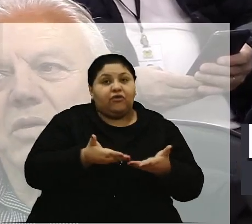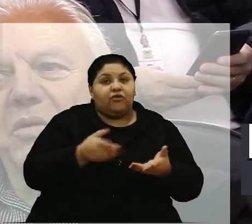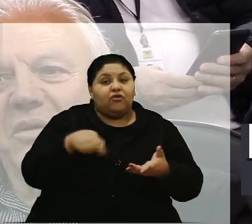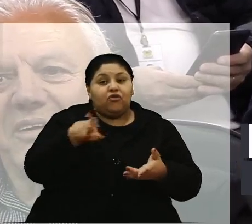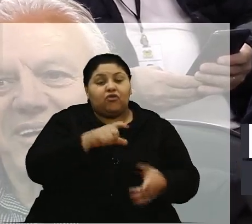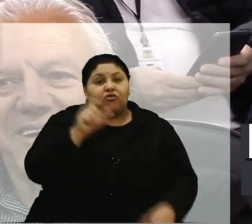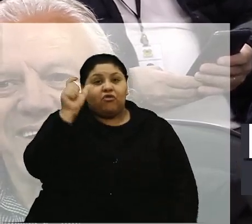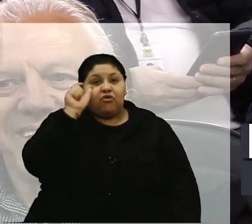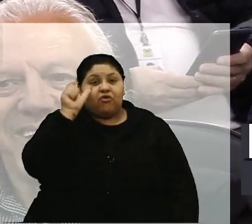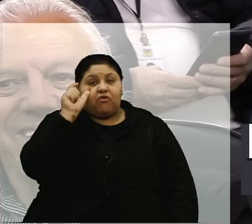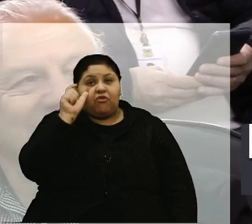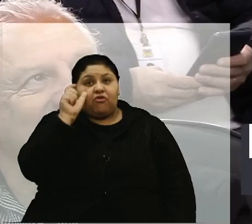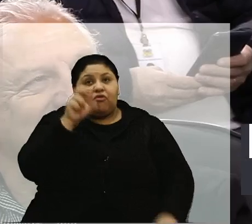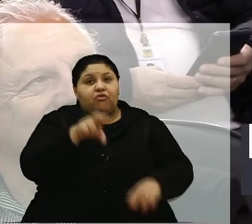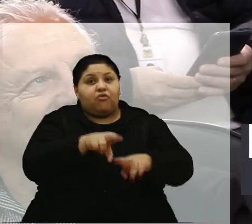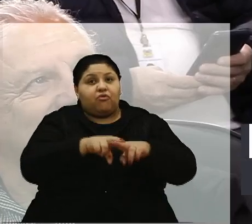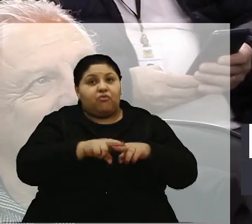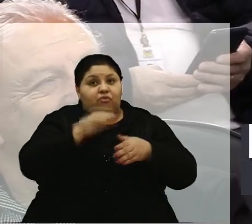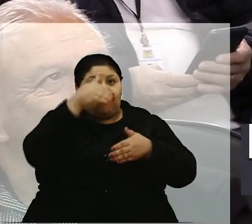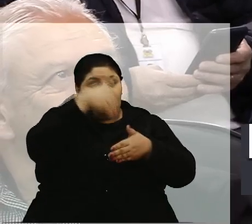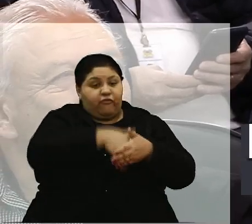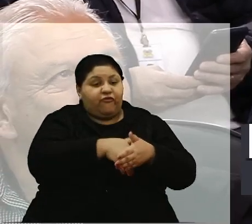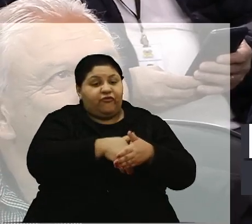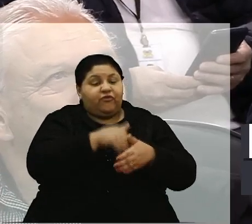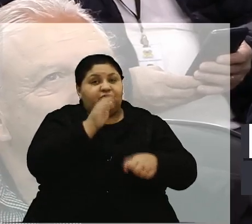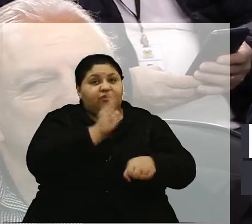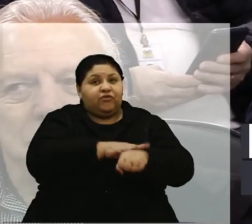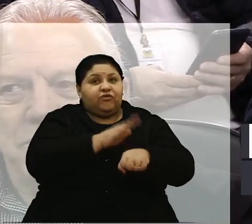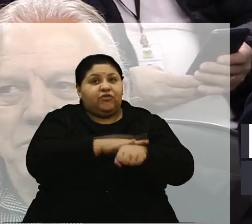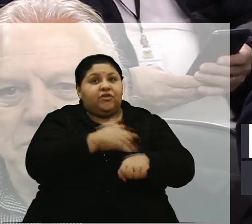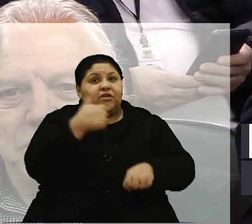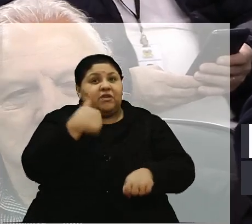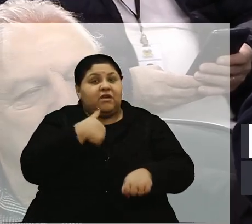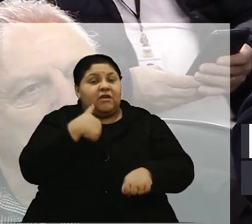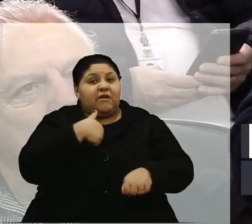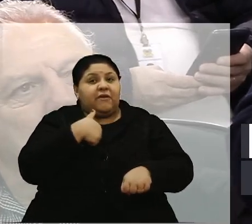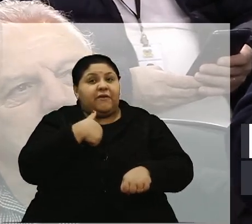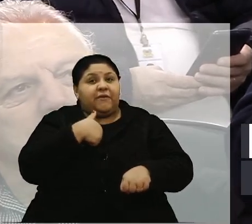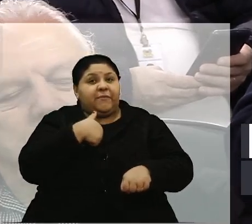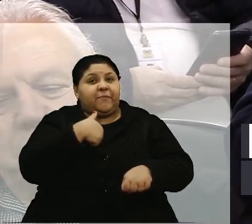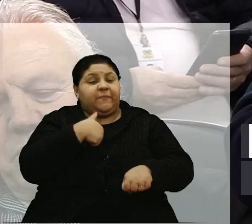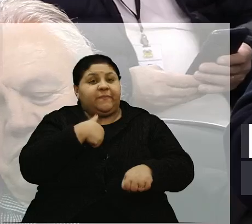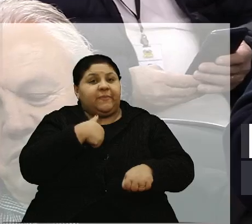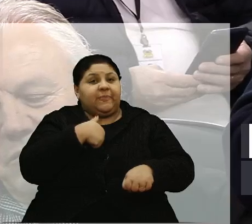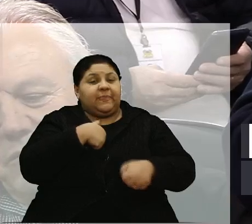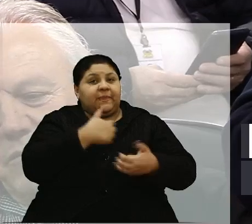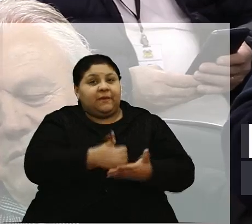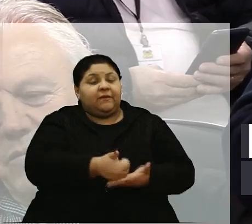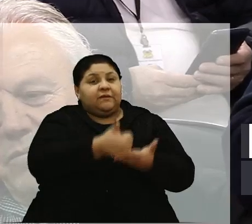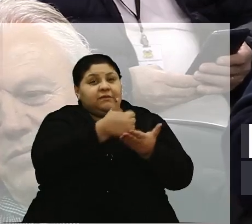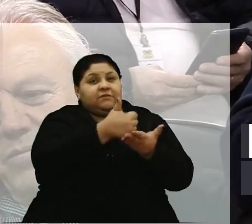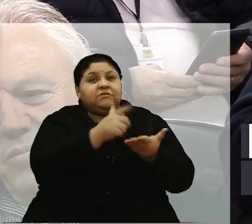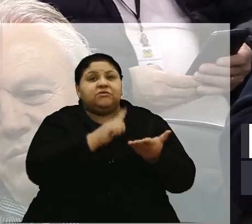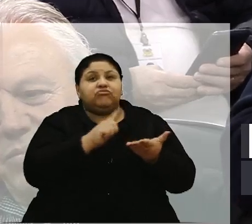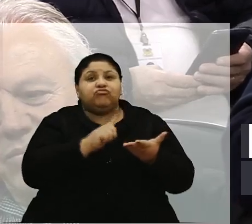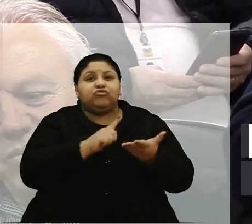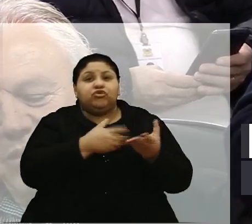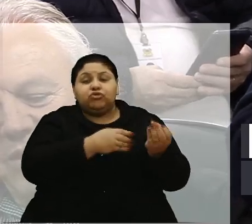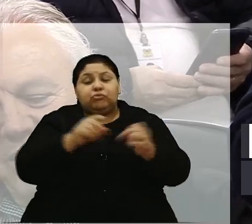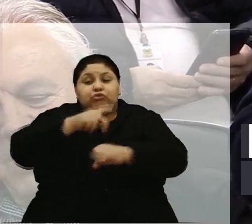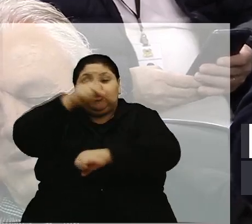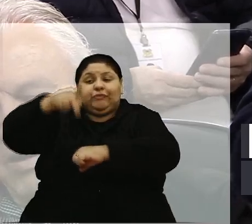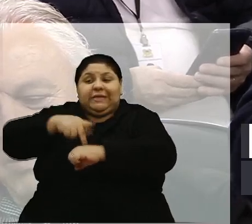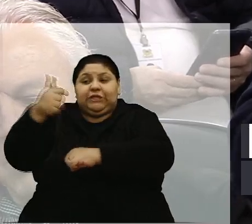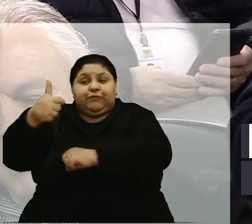vejo antecipado, e por isso o motivo do meu voto neste momento, e eu sou a favor que se tenha, como muitos países de